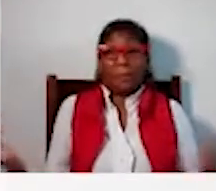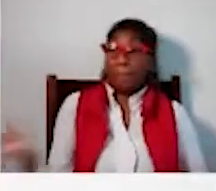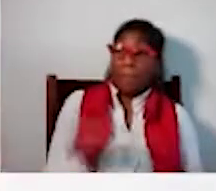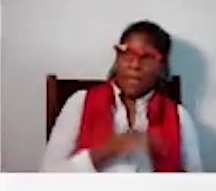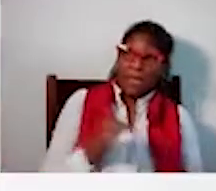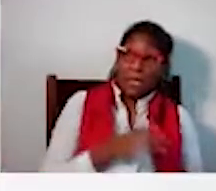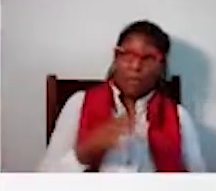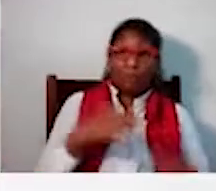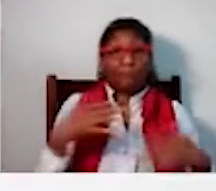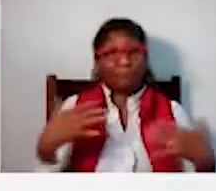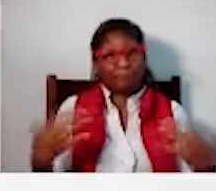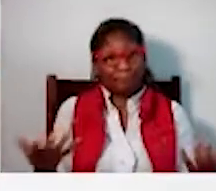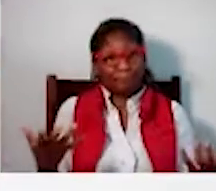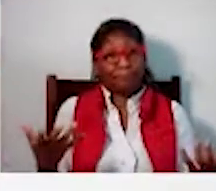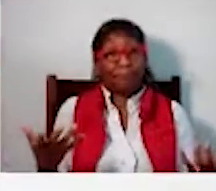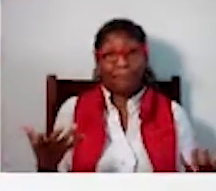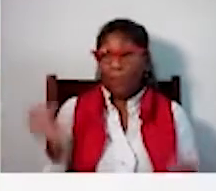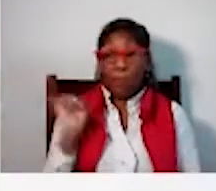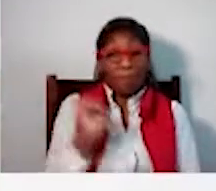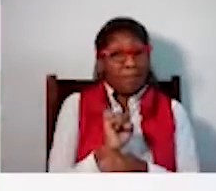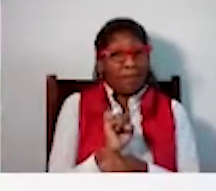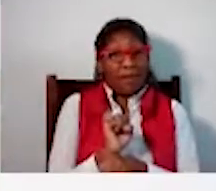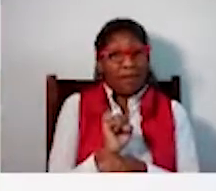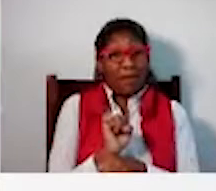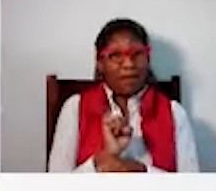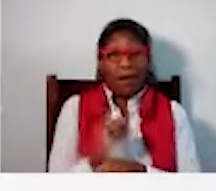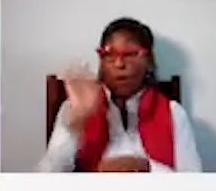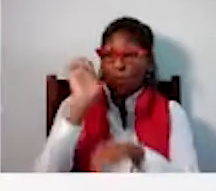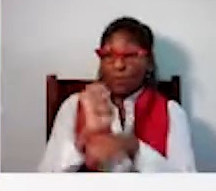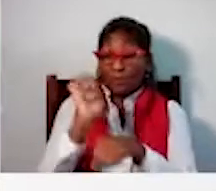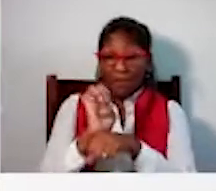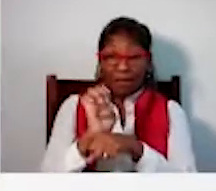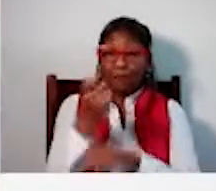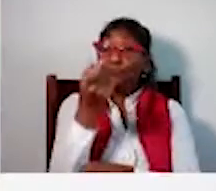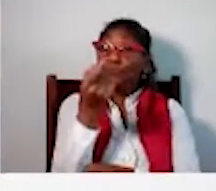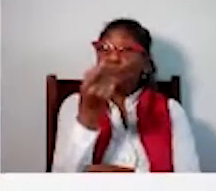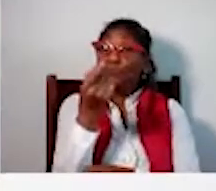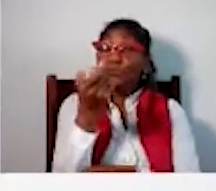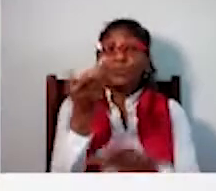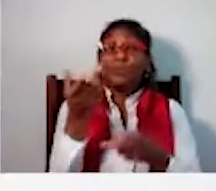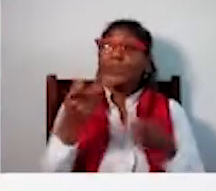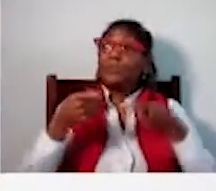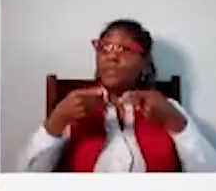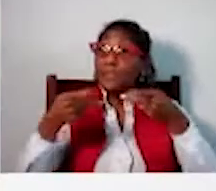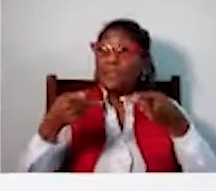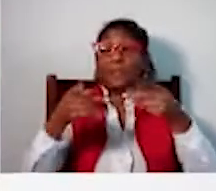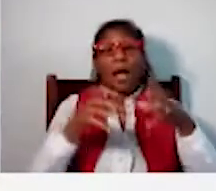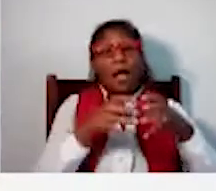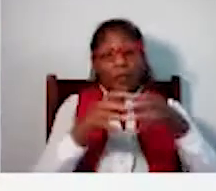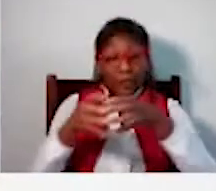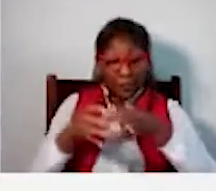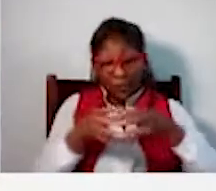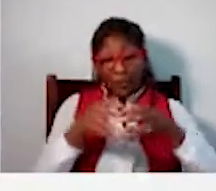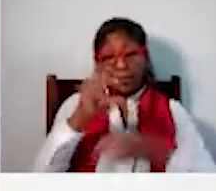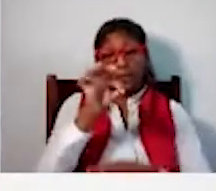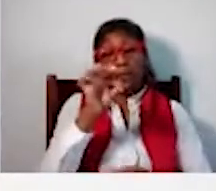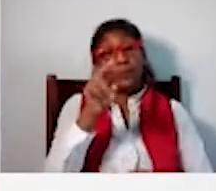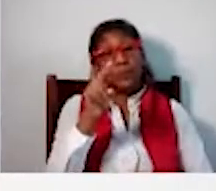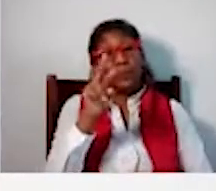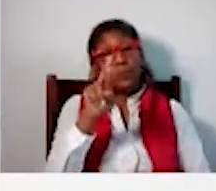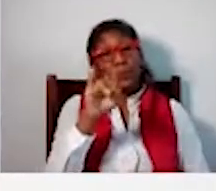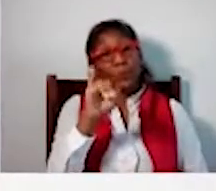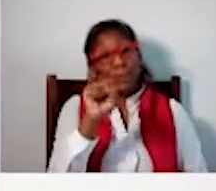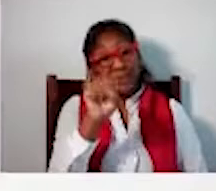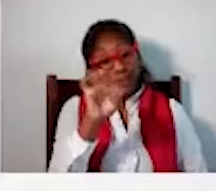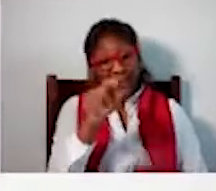receio, vão acabar parando, o Estado deixa de receber os visitantes, os turistas, inclusive na Serra Gaúcha, por